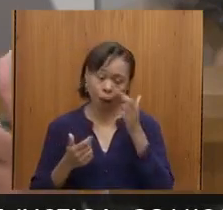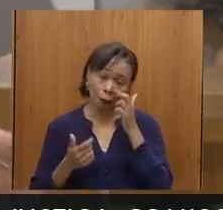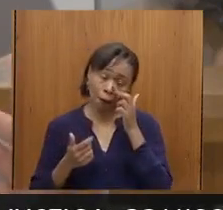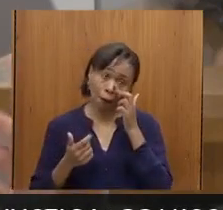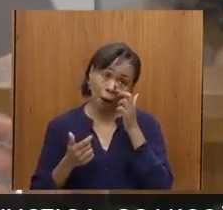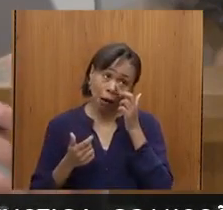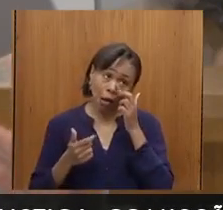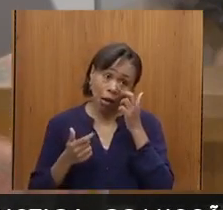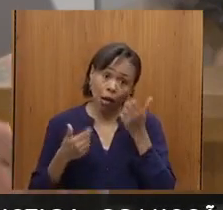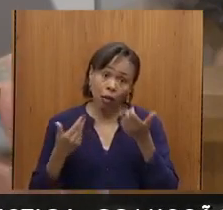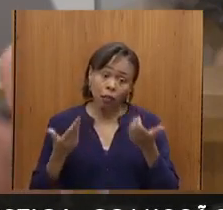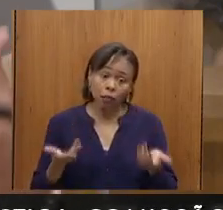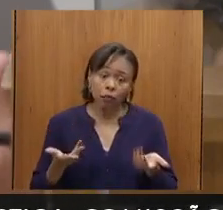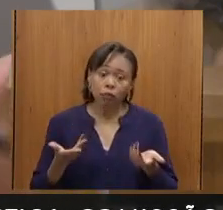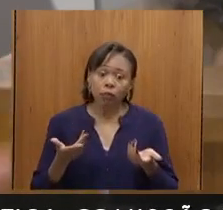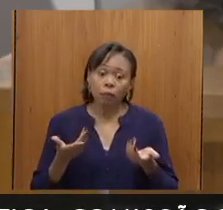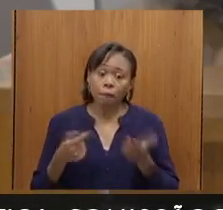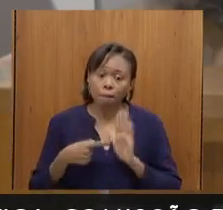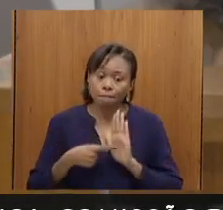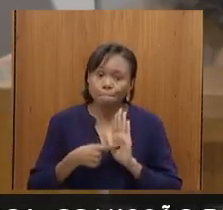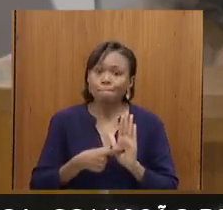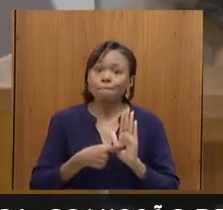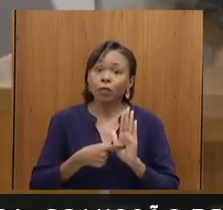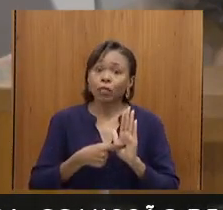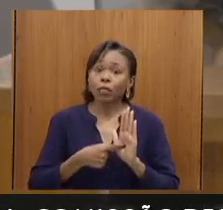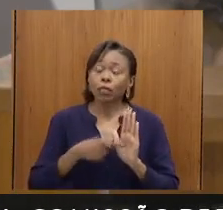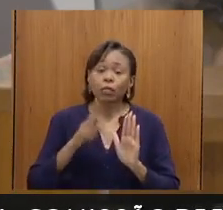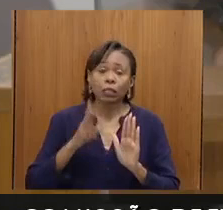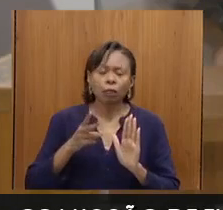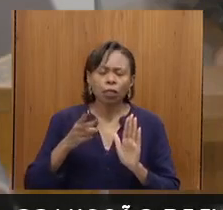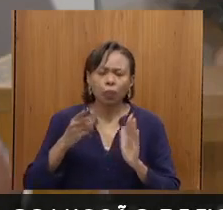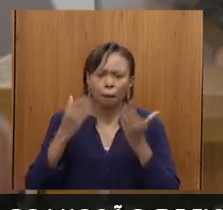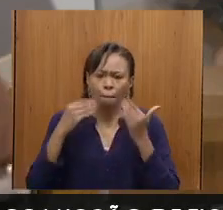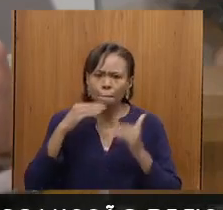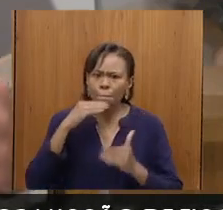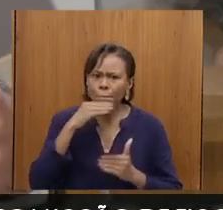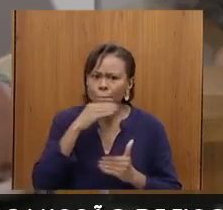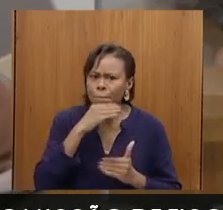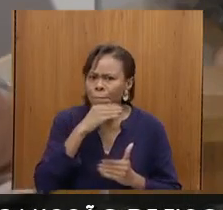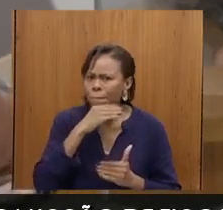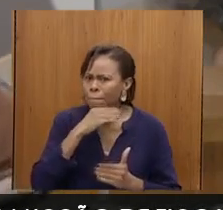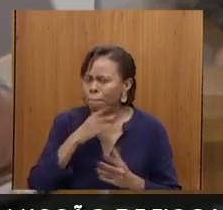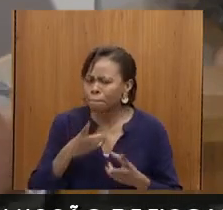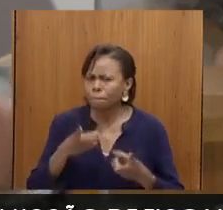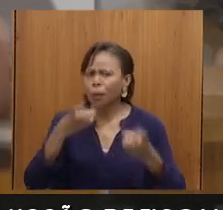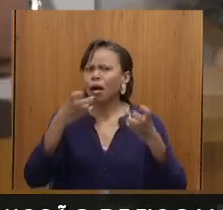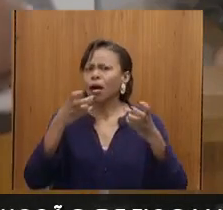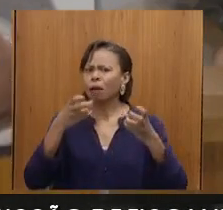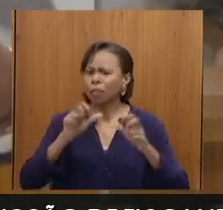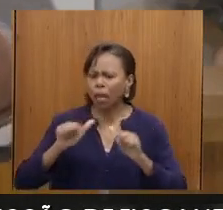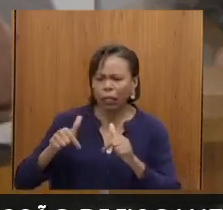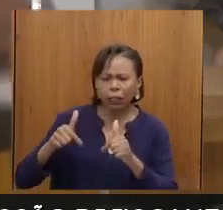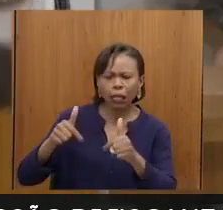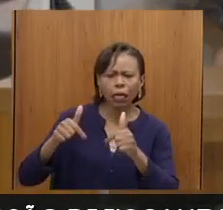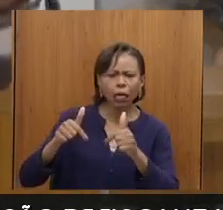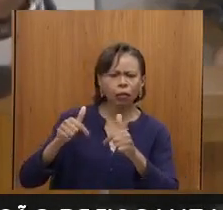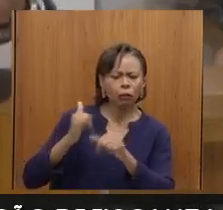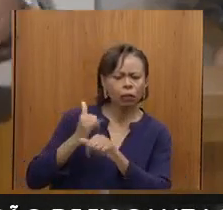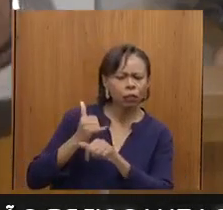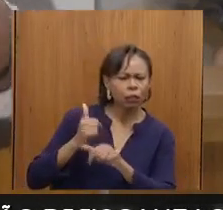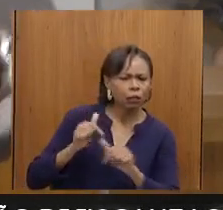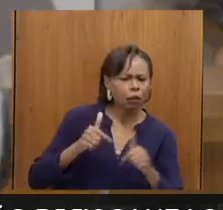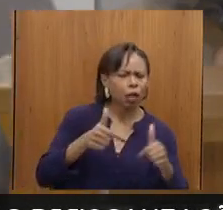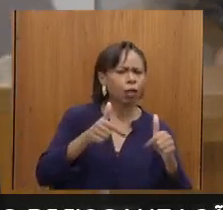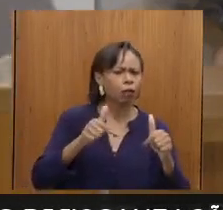latente a cada dia que passa e a cada ato e gesto que vem,